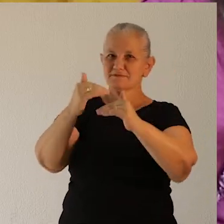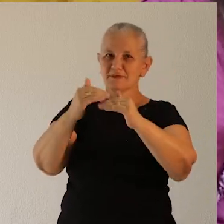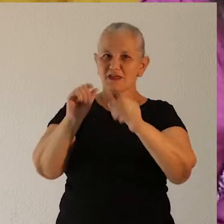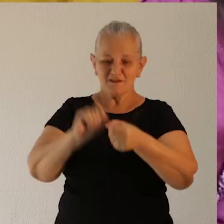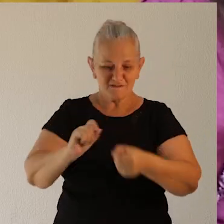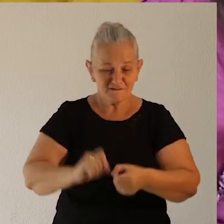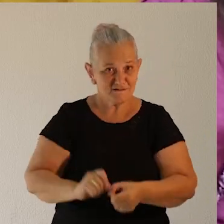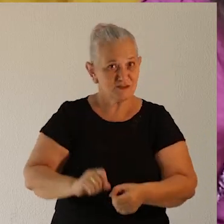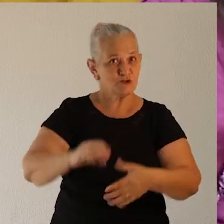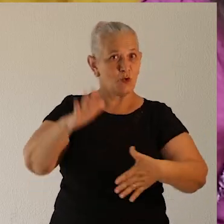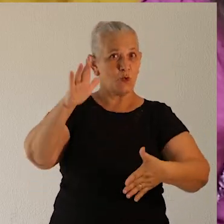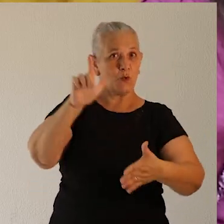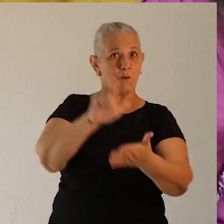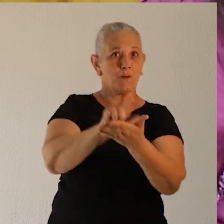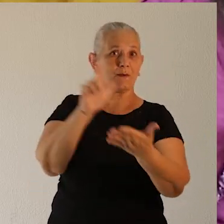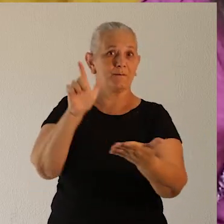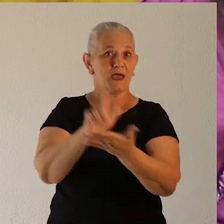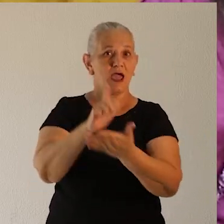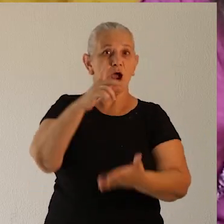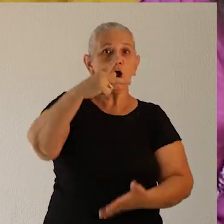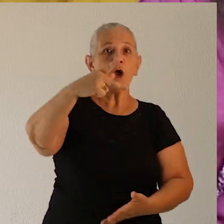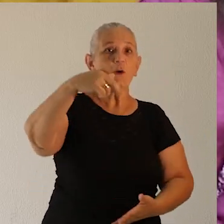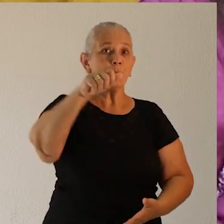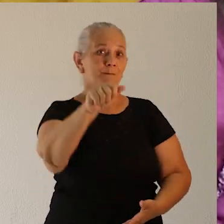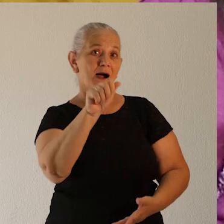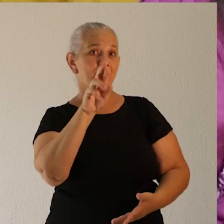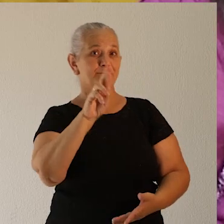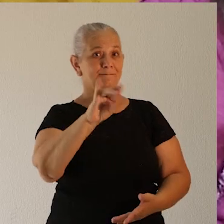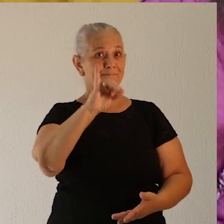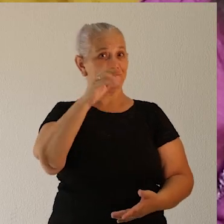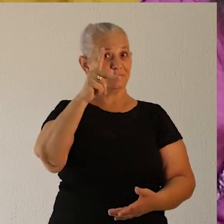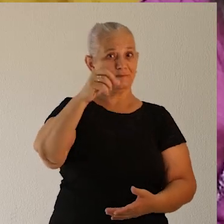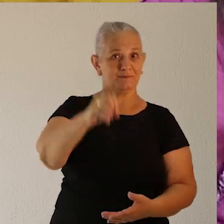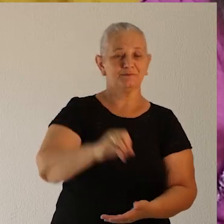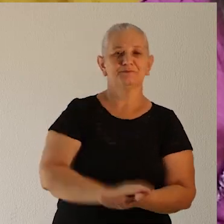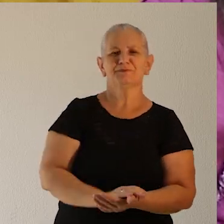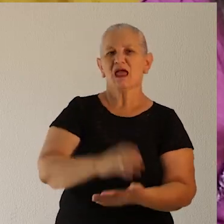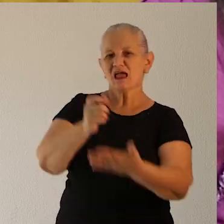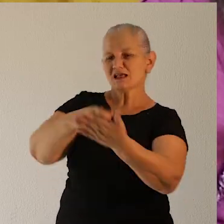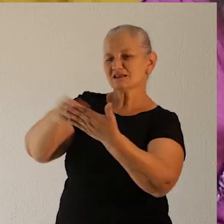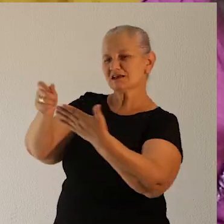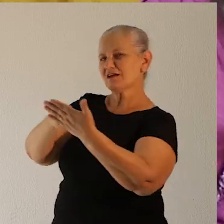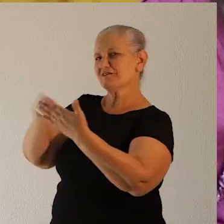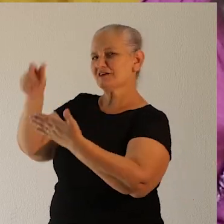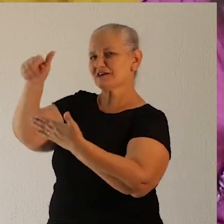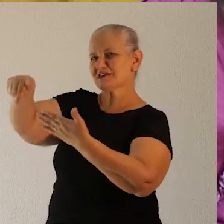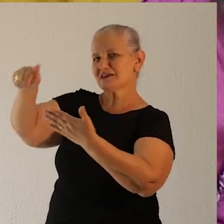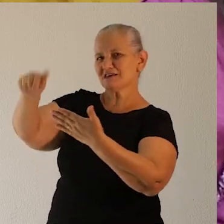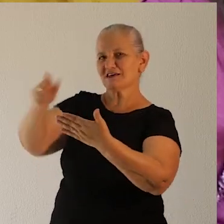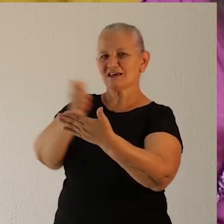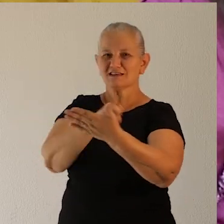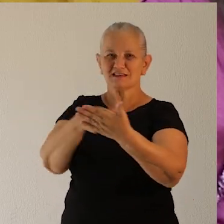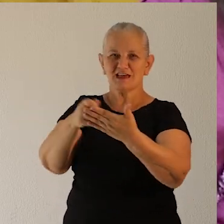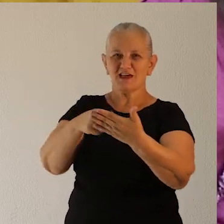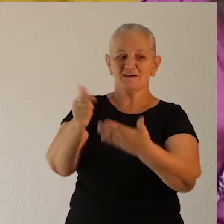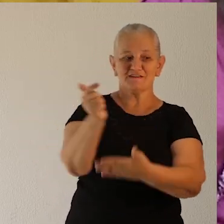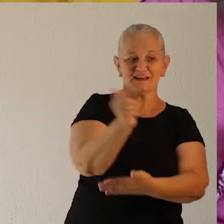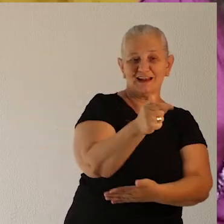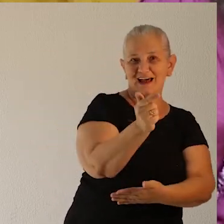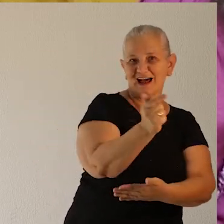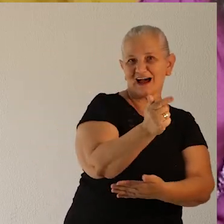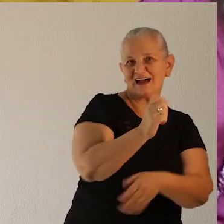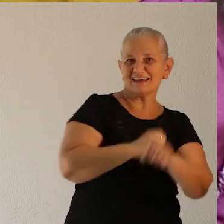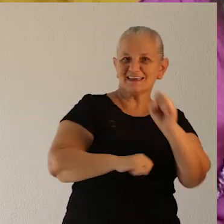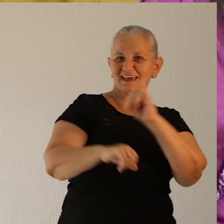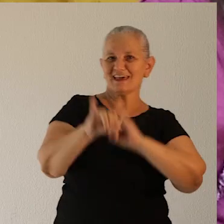o pergaminho. Escreve daqui, iô, iô. Escreve de lá,